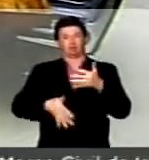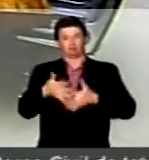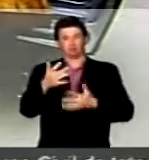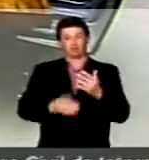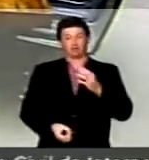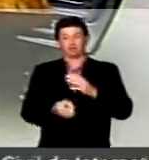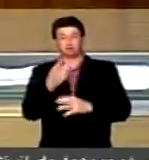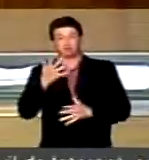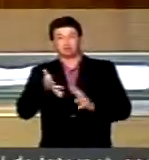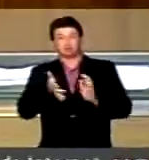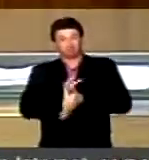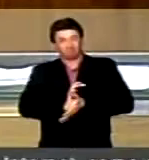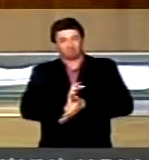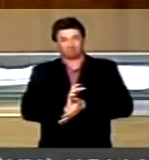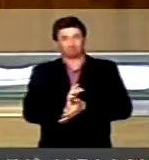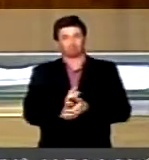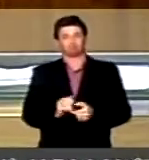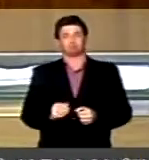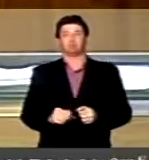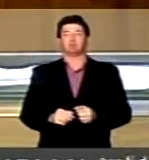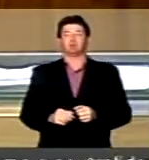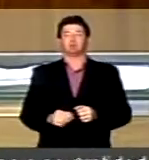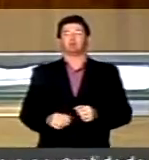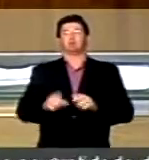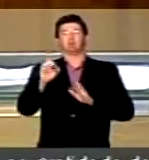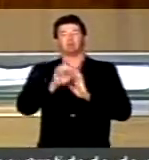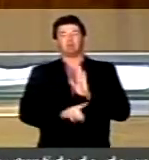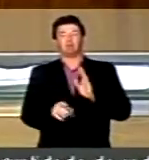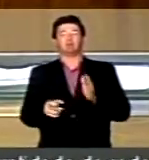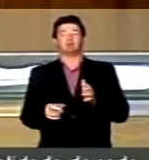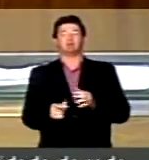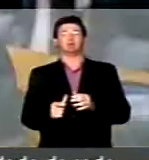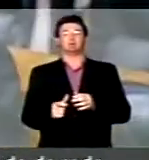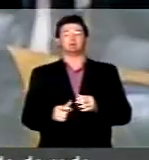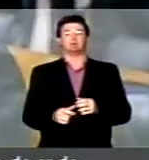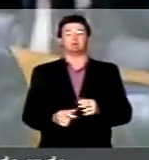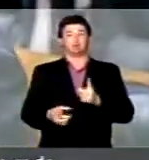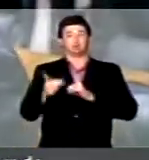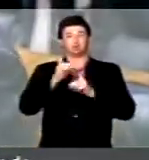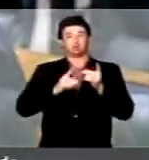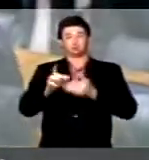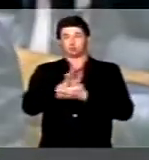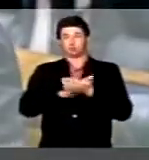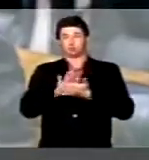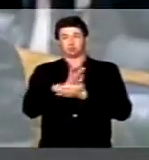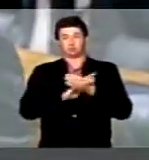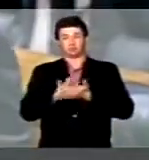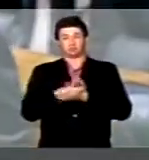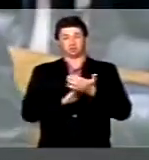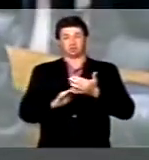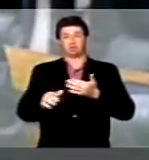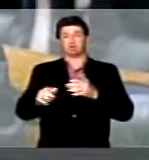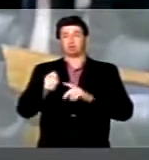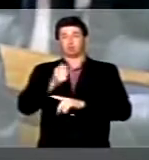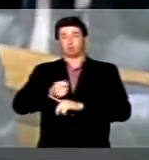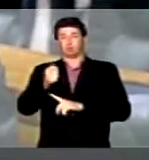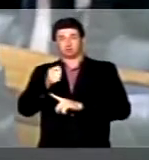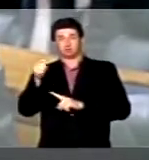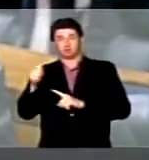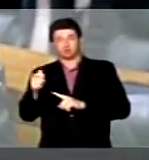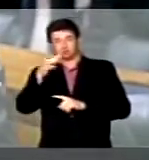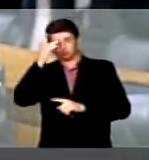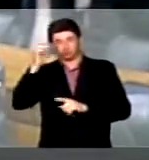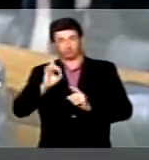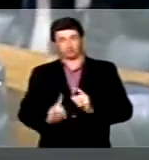que cria discriminação, um decreto que não dialogou com nenhuma das associações